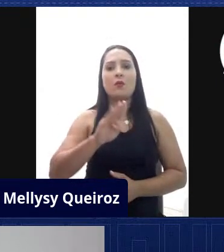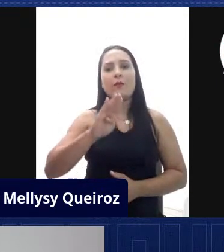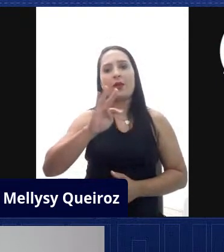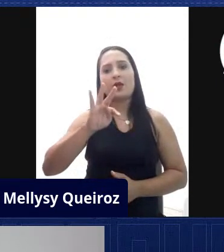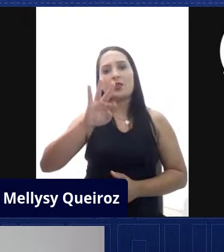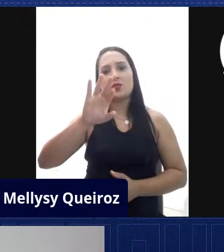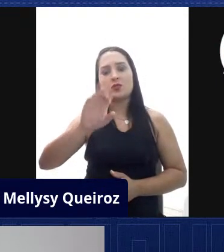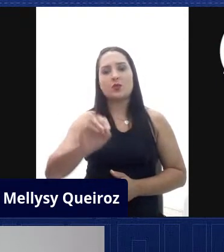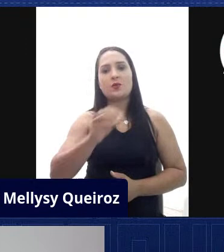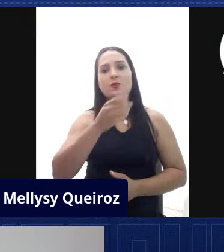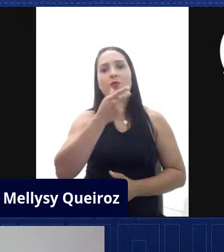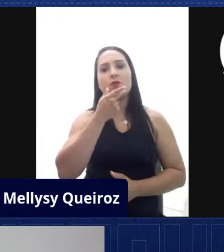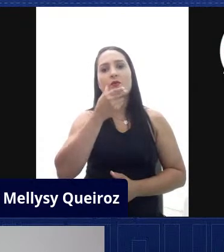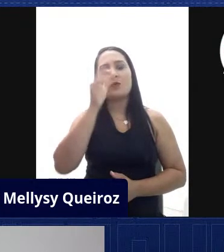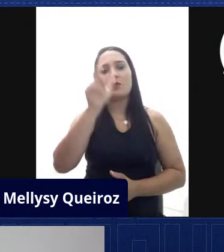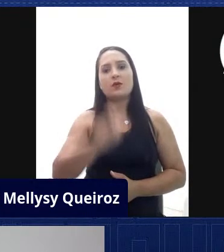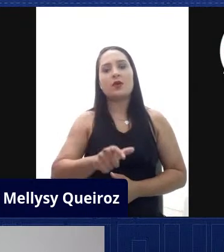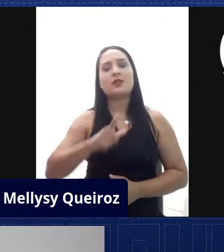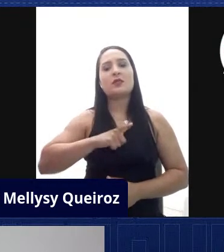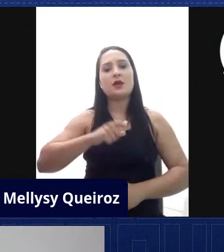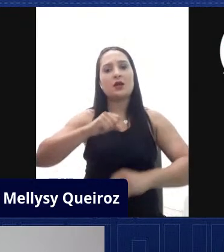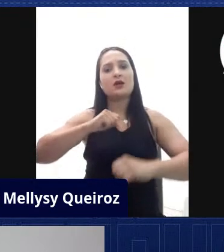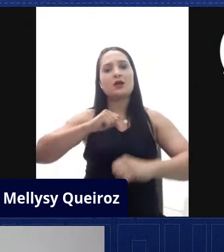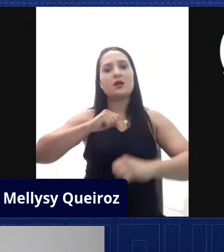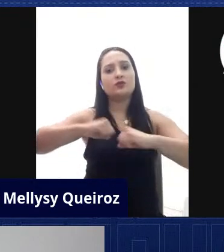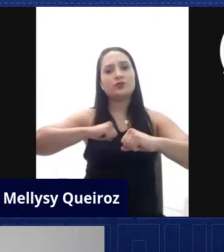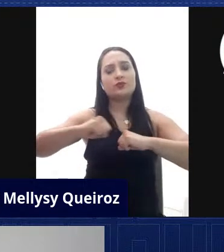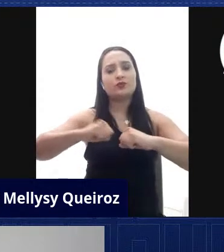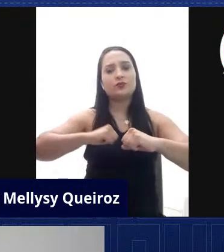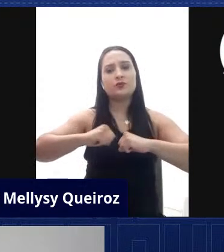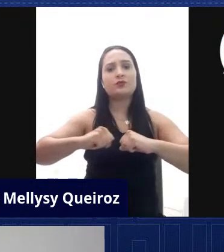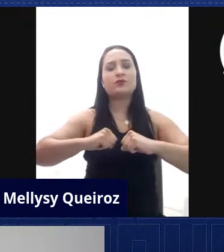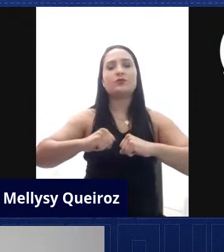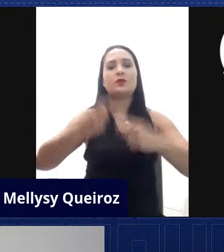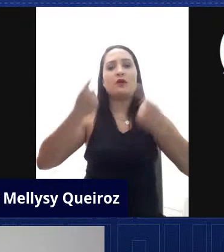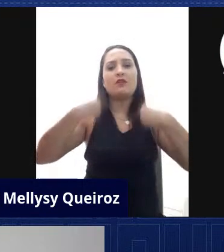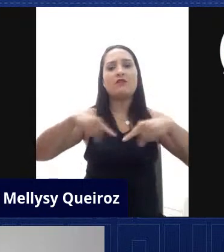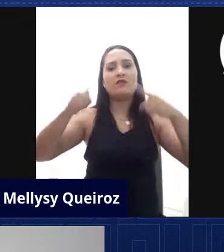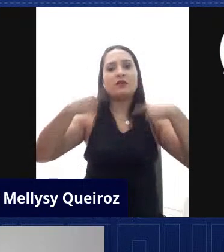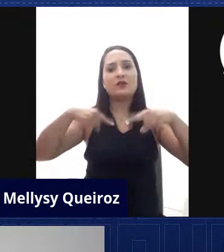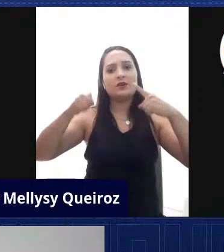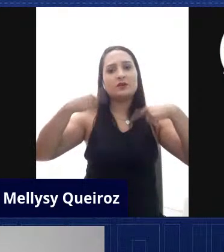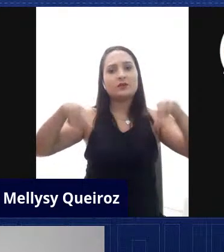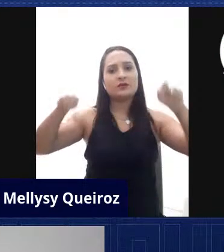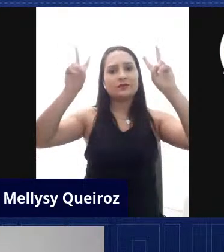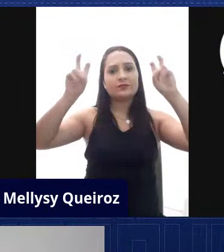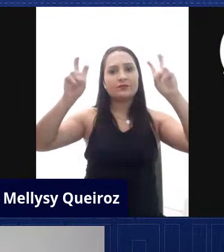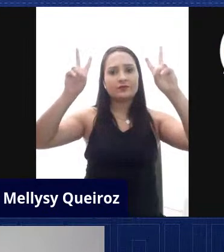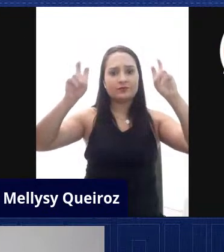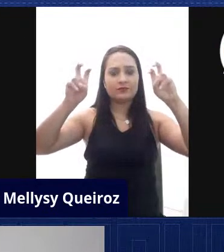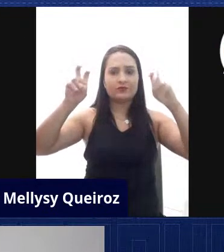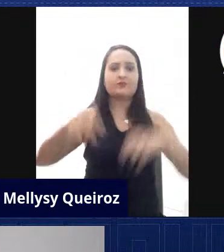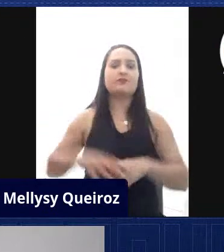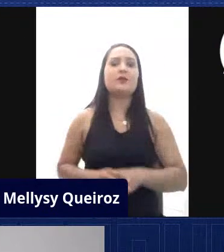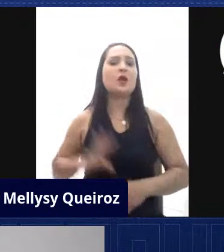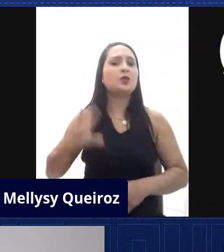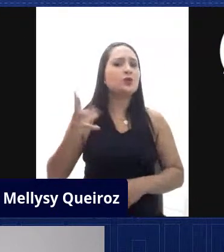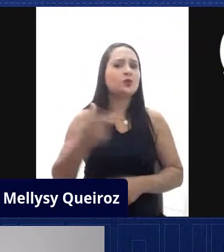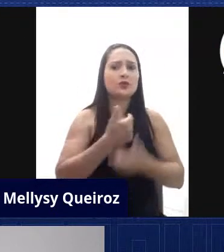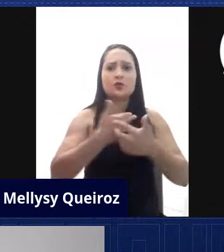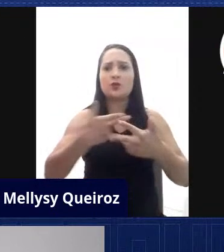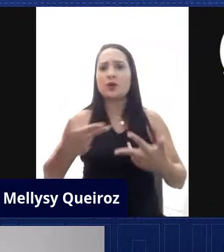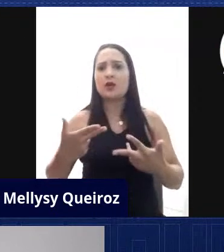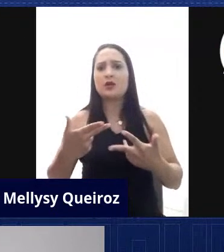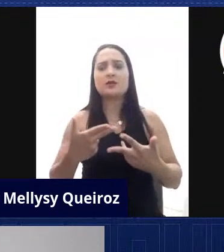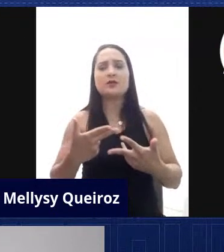vivo discutindo violência, né, com um manifesto, um vídeo manifesto em relação a tudo que aconteceu com Miguel.